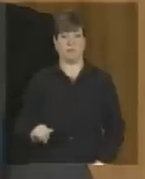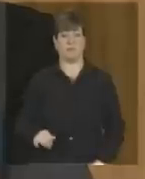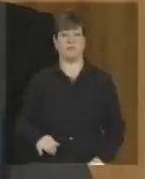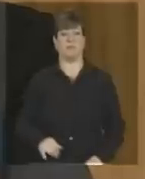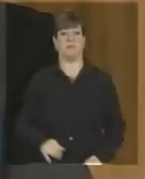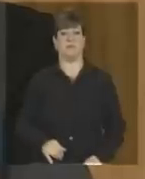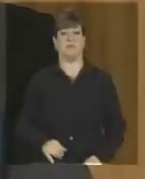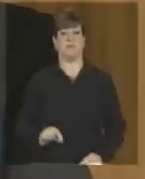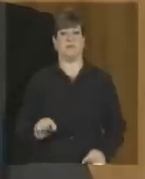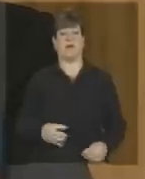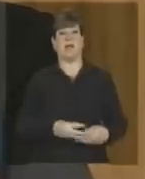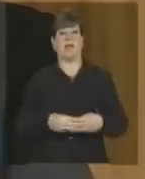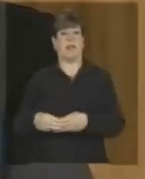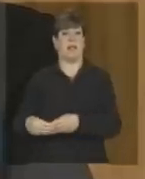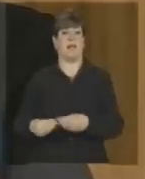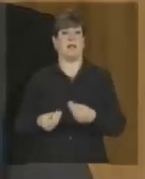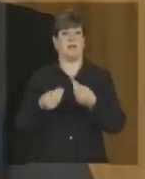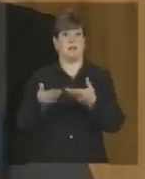vão levar